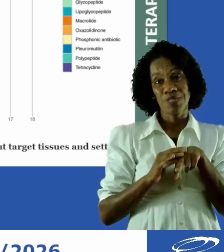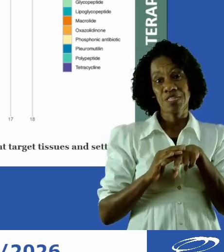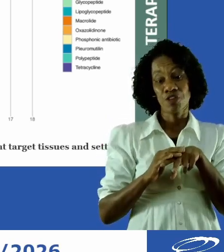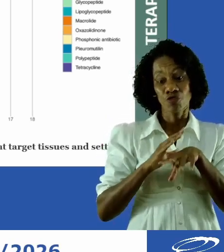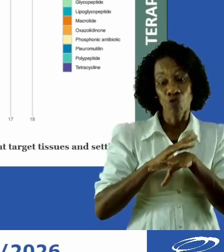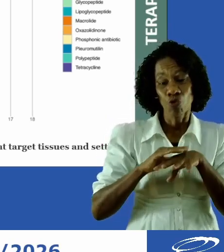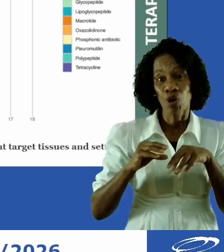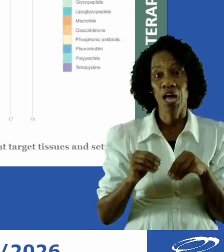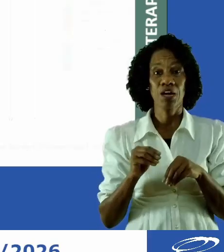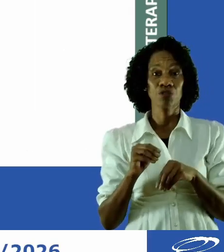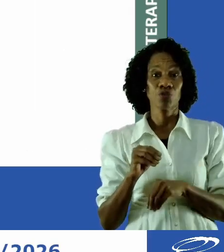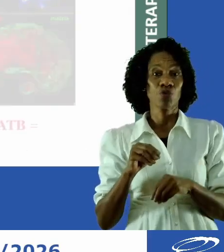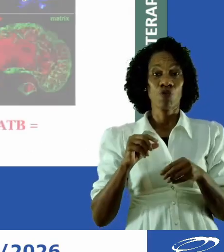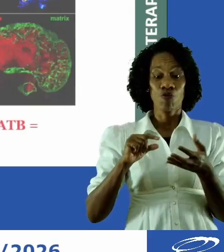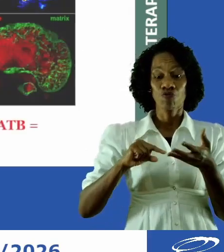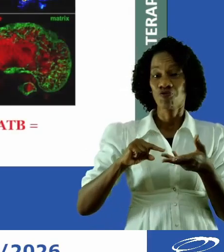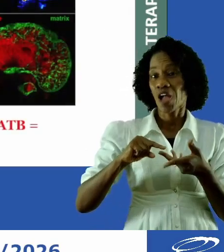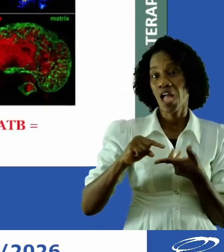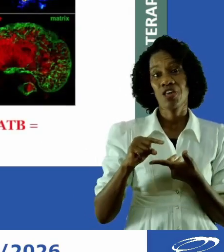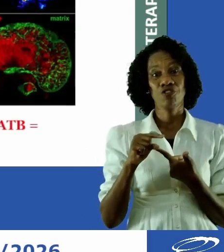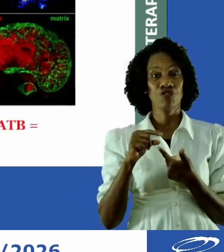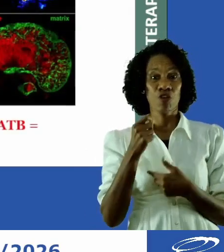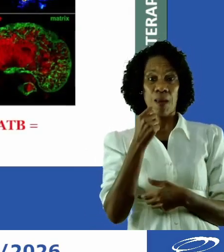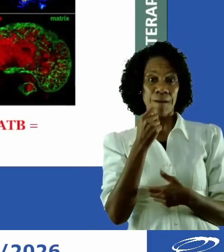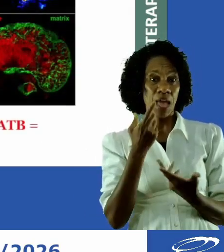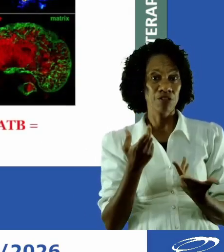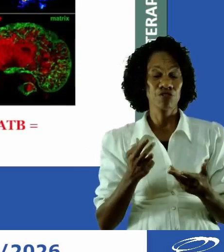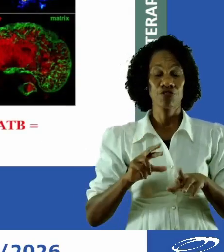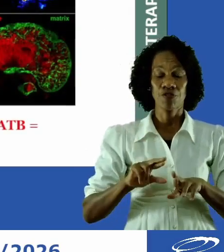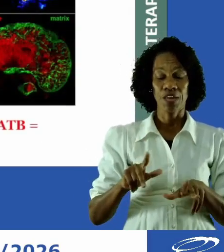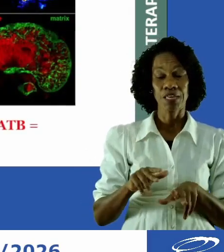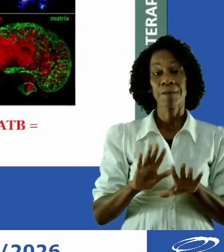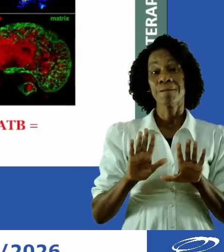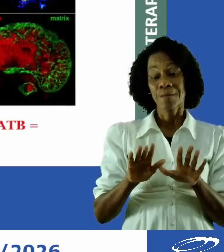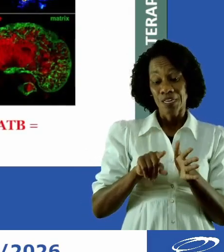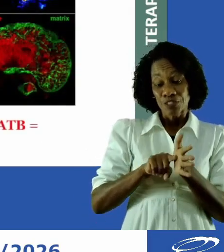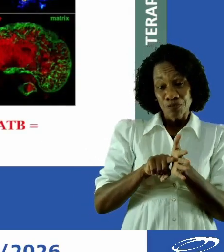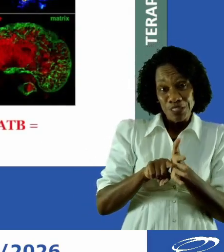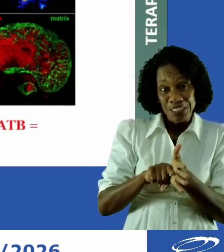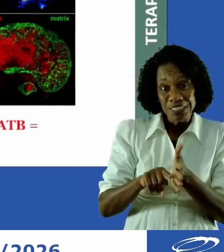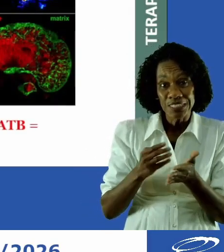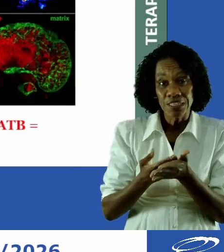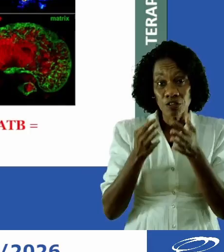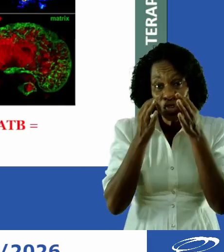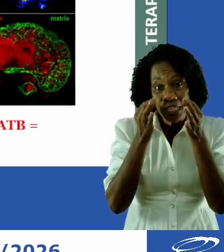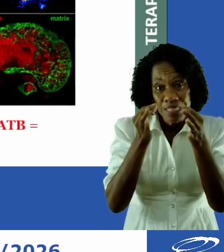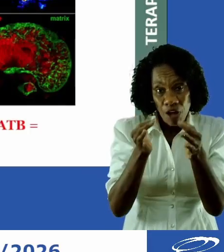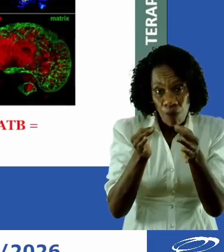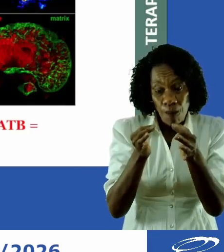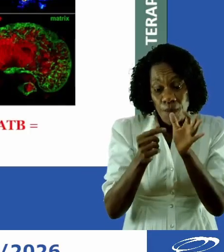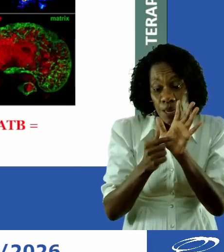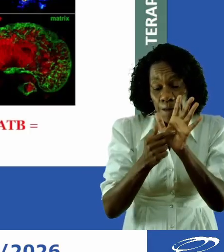com linezolida ou com vancomicina, por exemplo. Mas esse estudo é interessante, eu gostaria de chamar a atenção dos senhores. Esse estudo mostra que quando